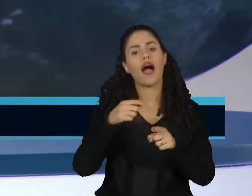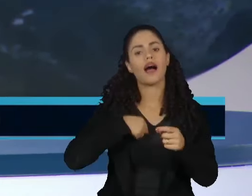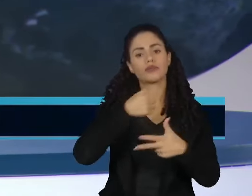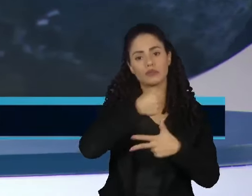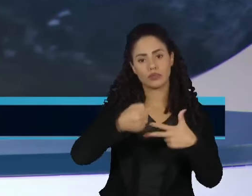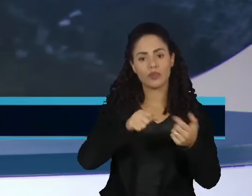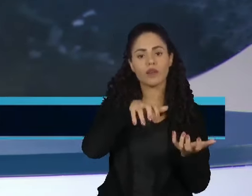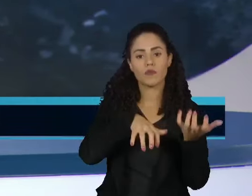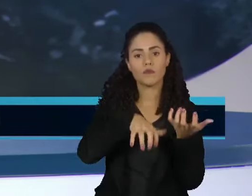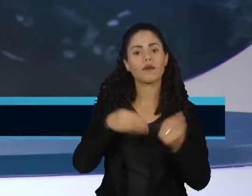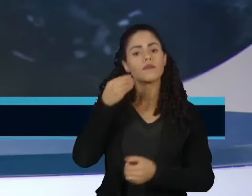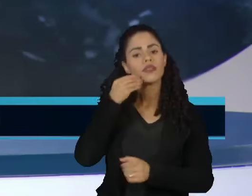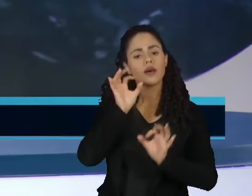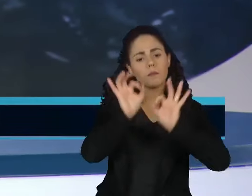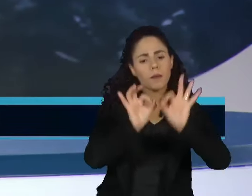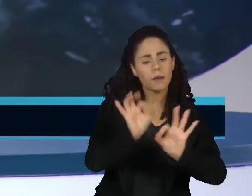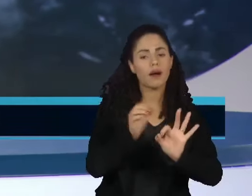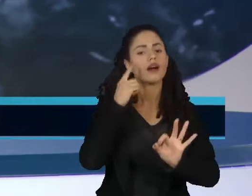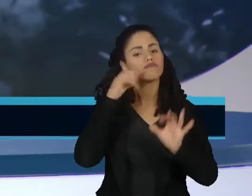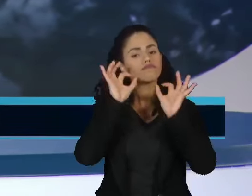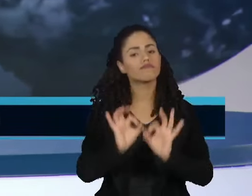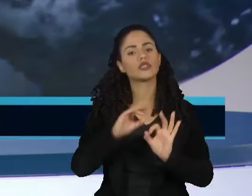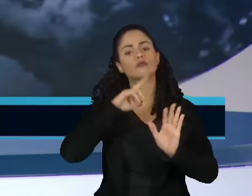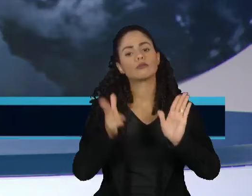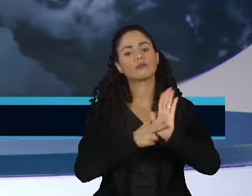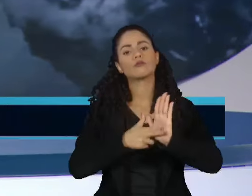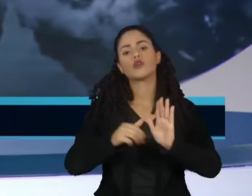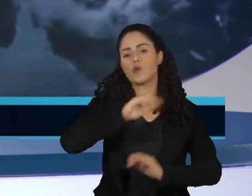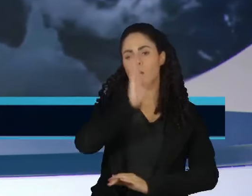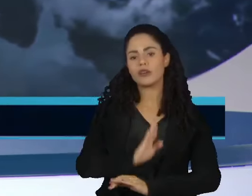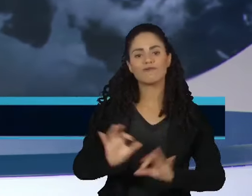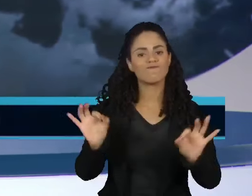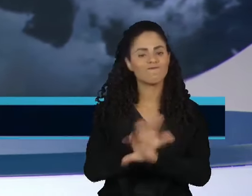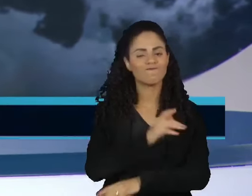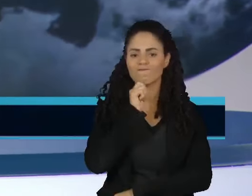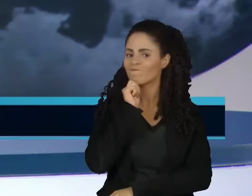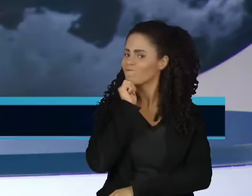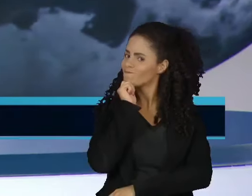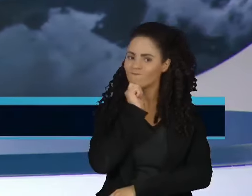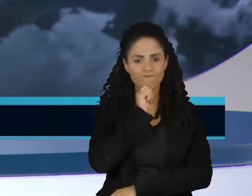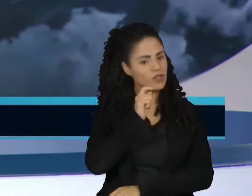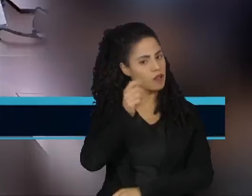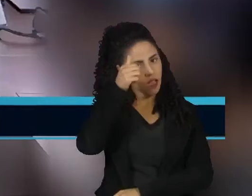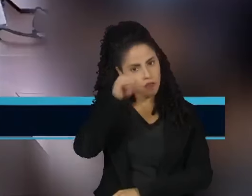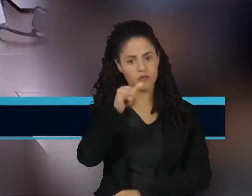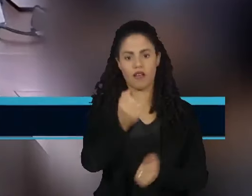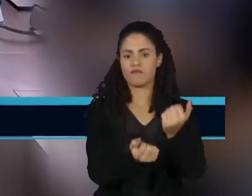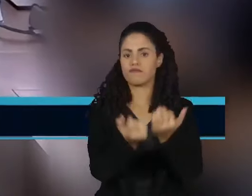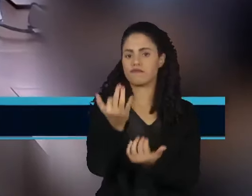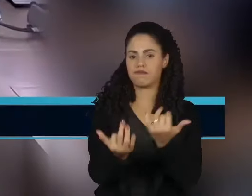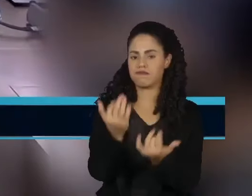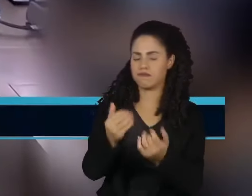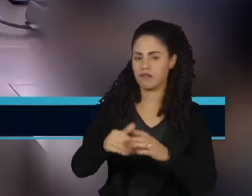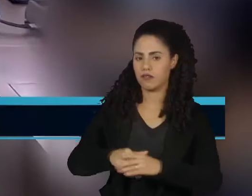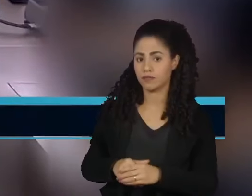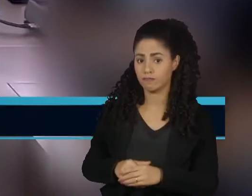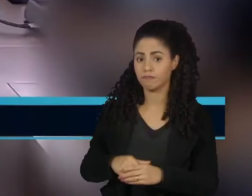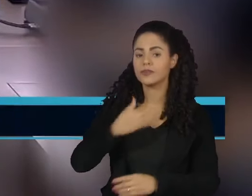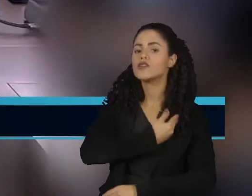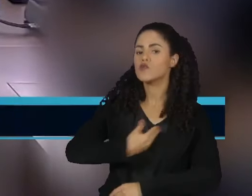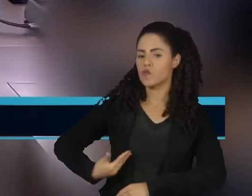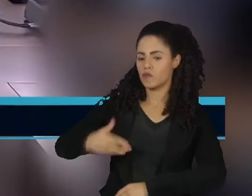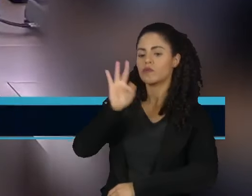do Supremo Tribunal Federal e admitiu que o Brasil não está preparado para combater as queimadas. O governo